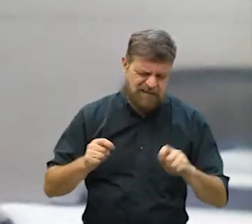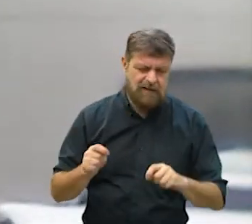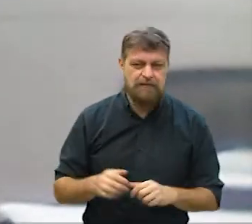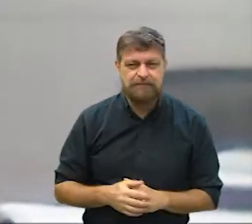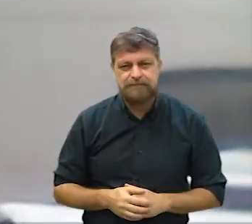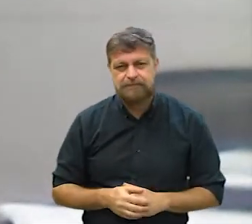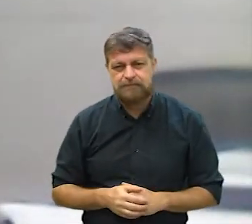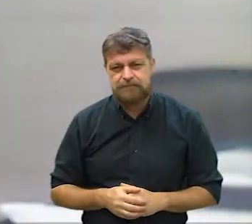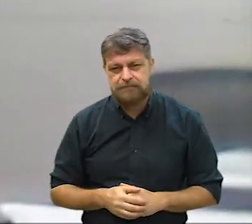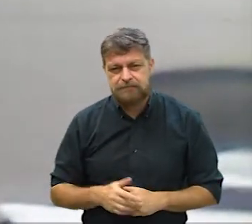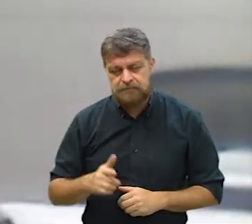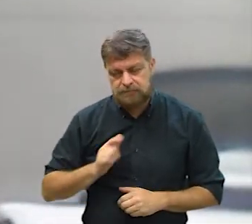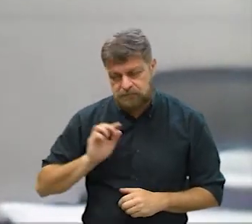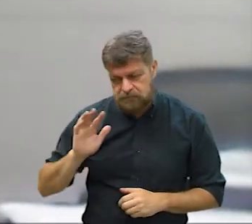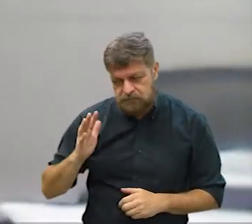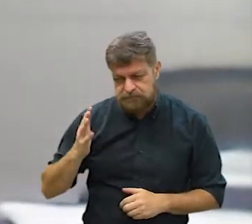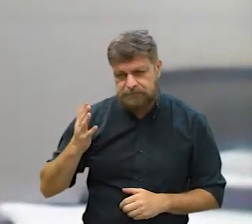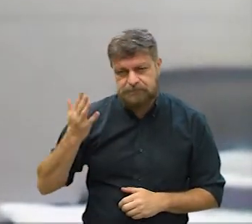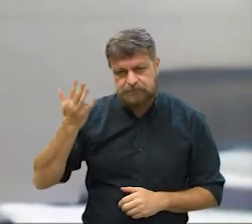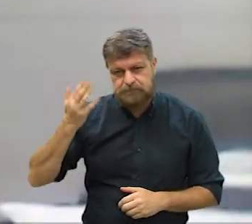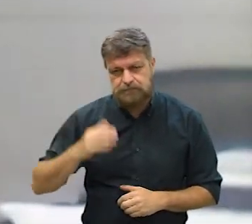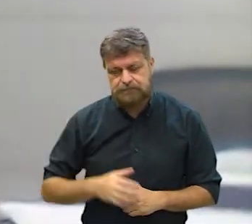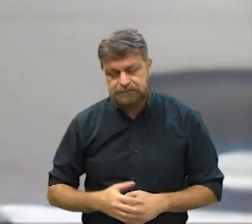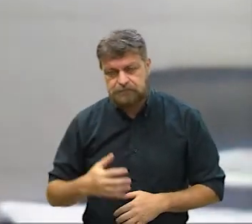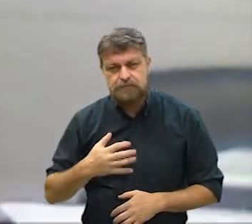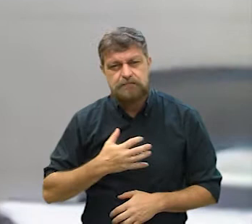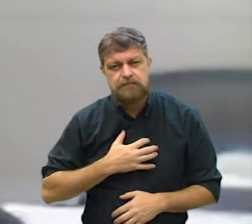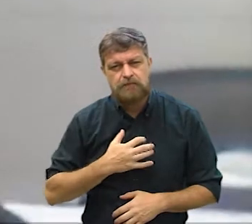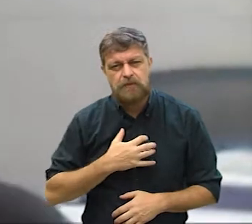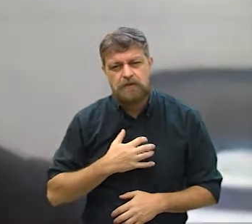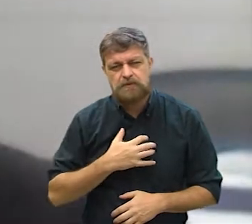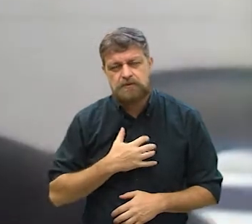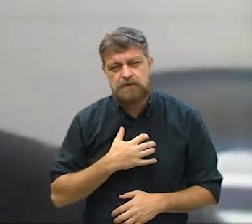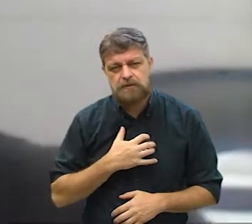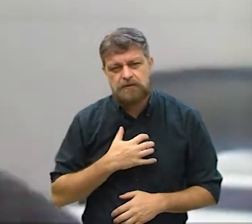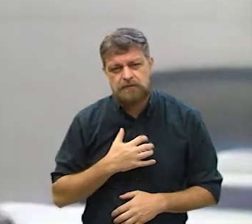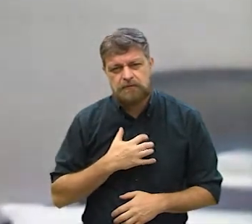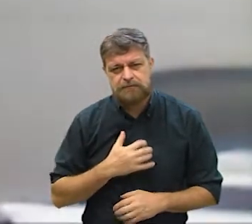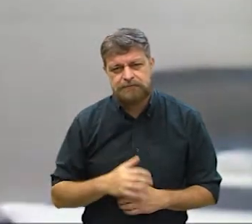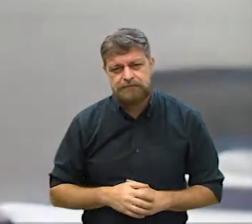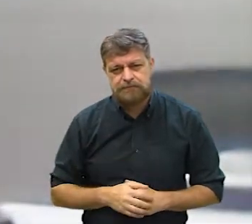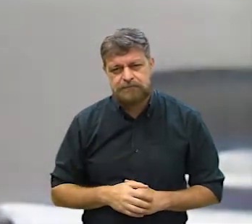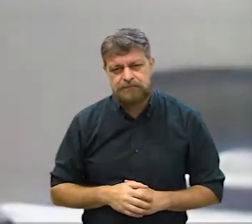sabe? Isso tem sido feito de uma forma muito